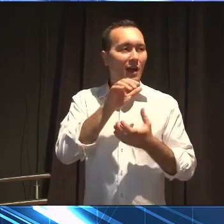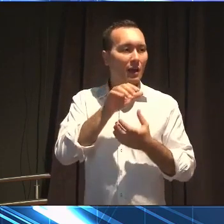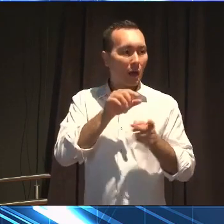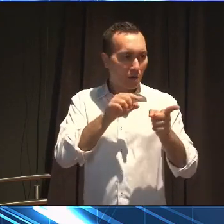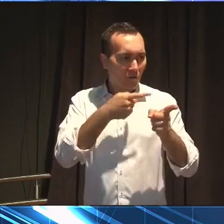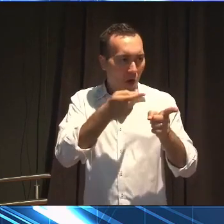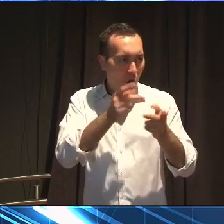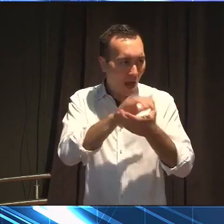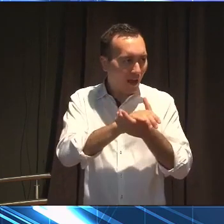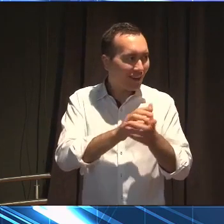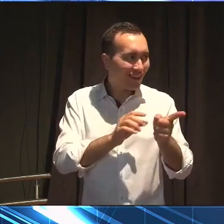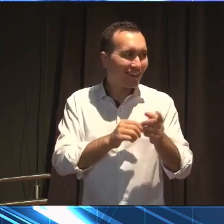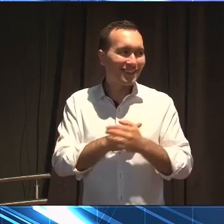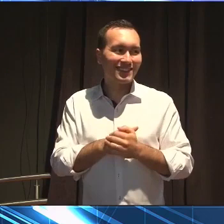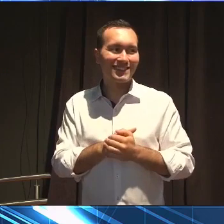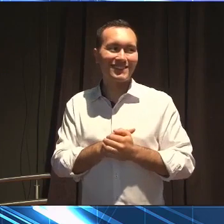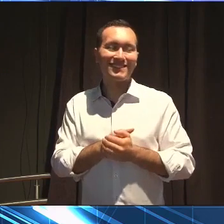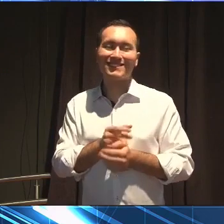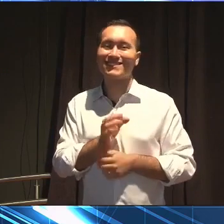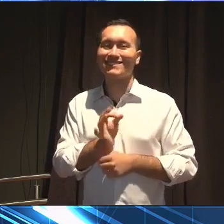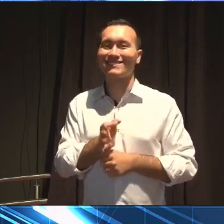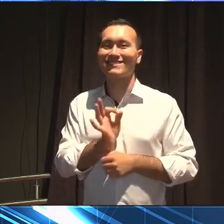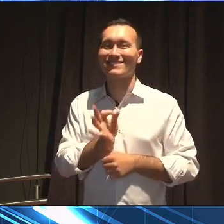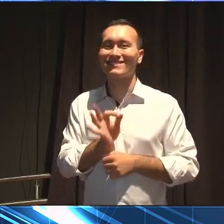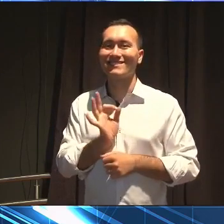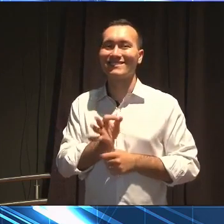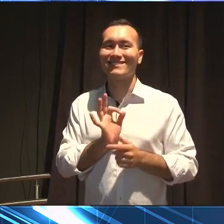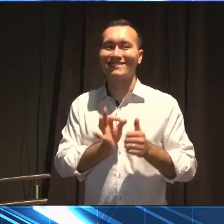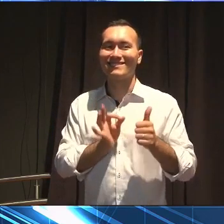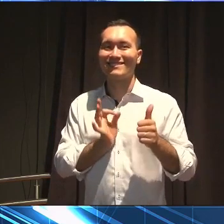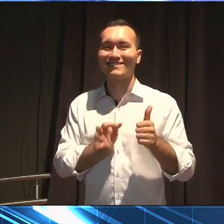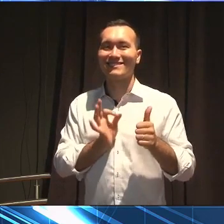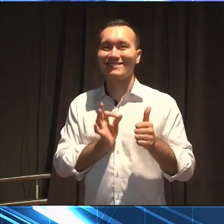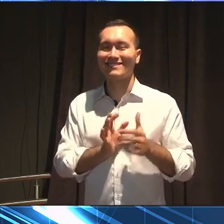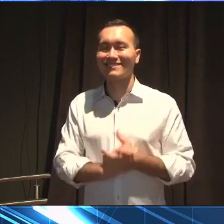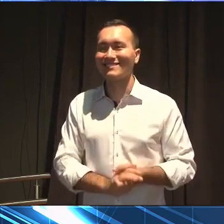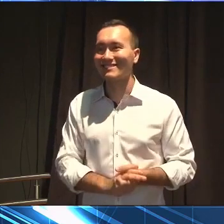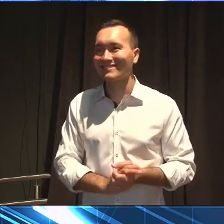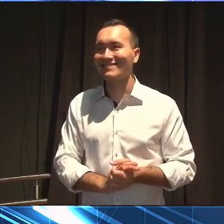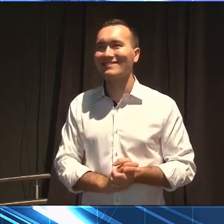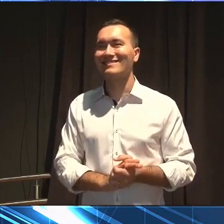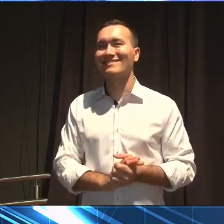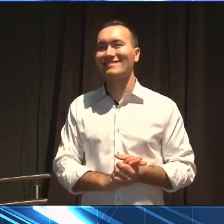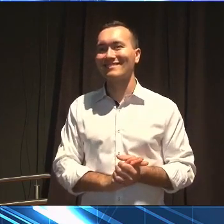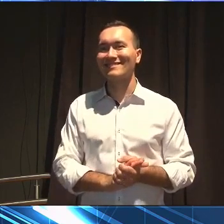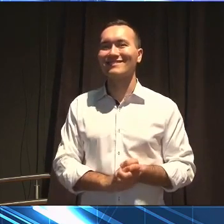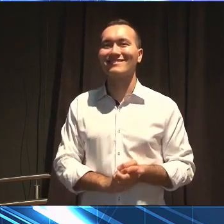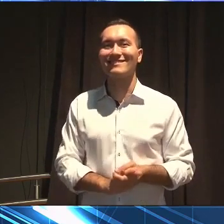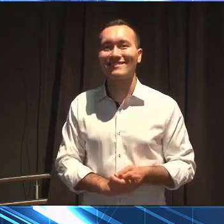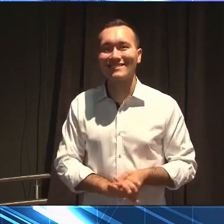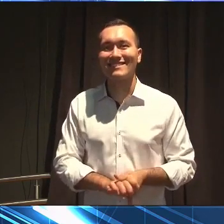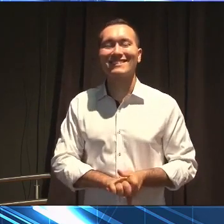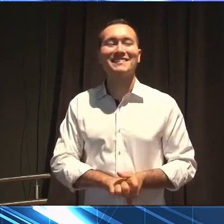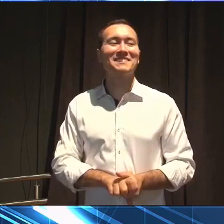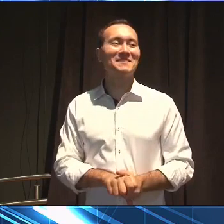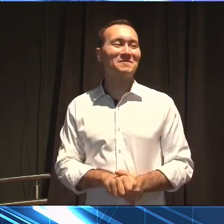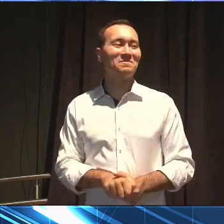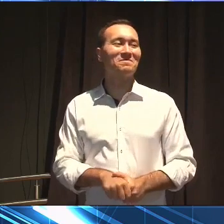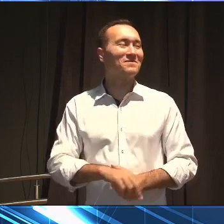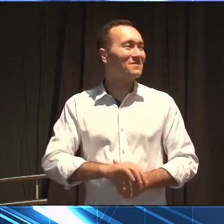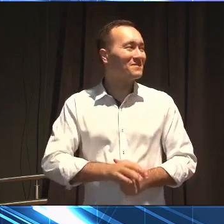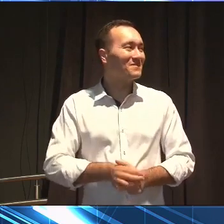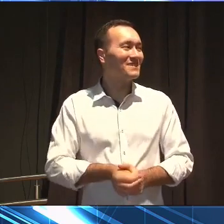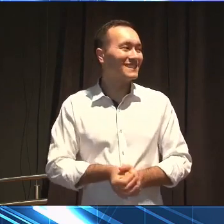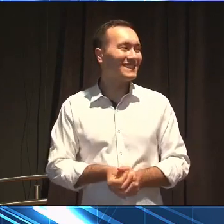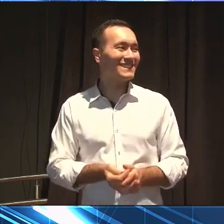Concordo. E obrigada, obrigada. Love you. Enfim, queria agradecer, né, que o Vini Mano